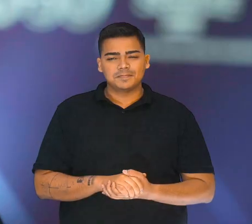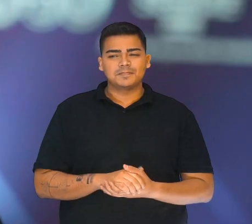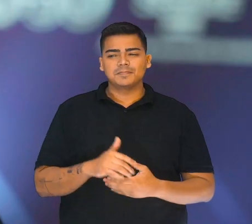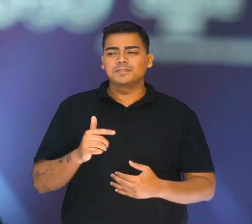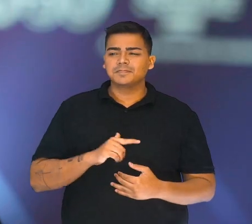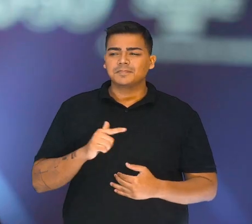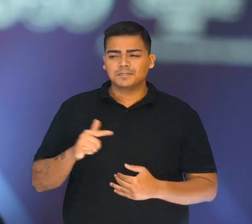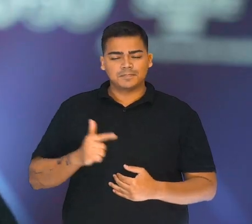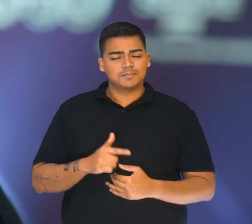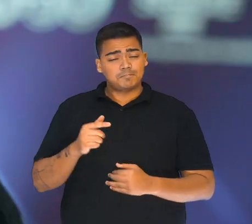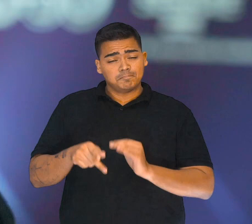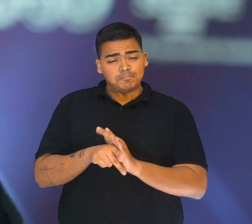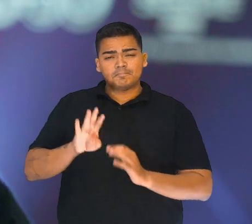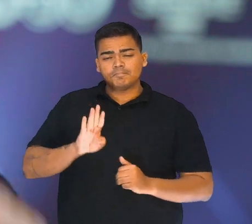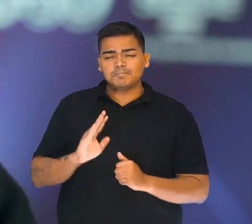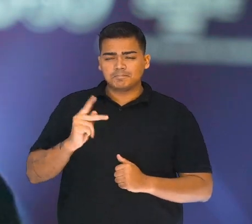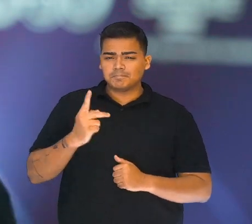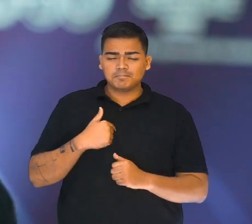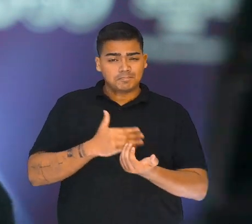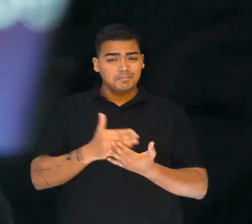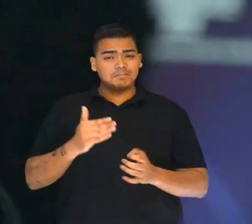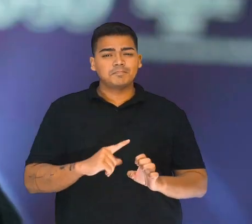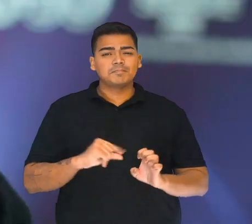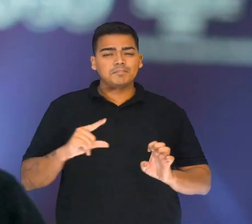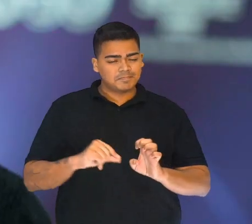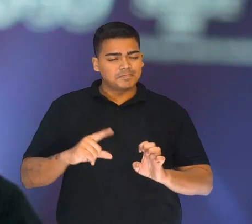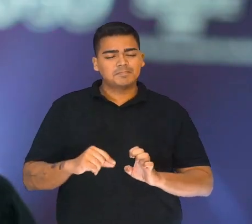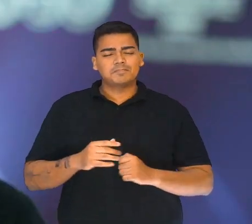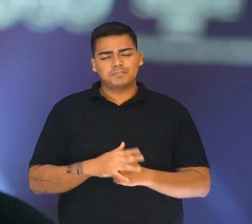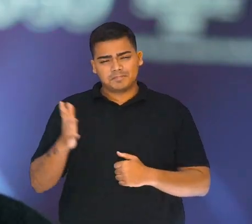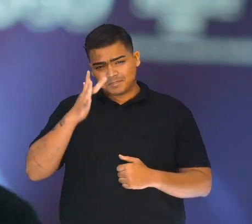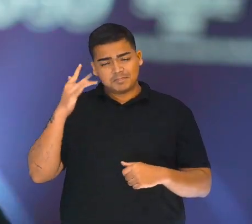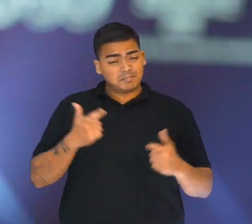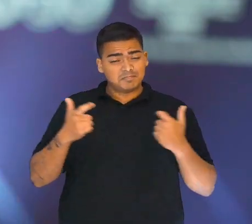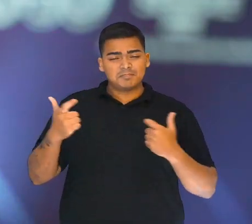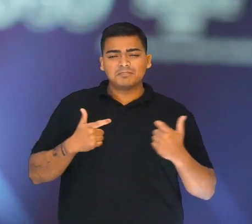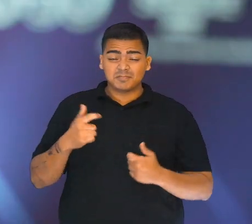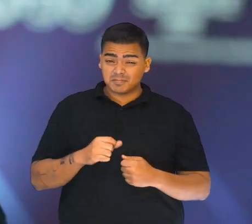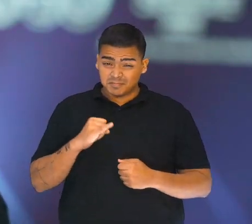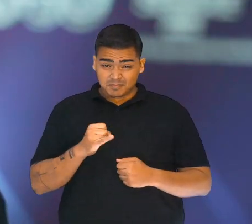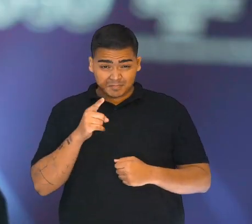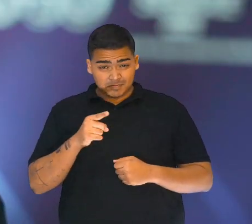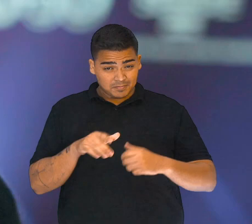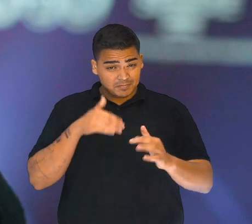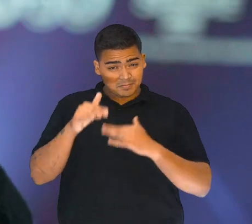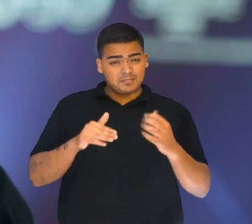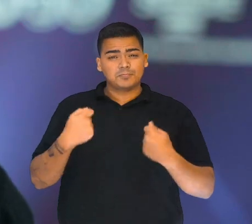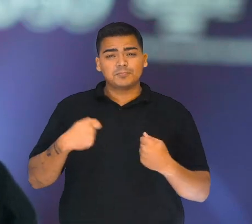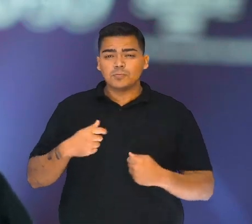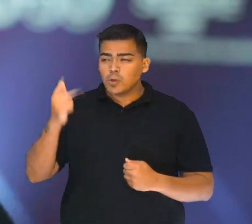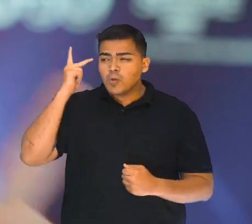Tem uma história ótima, porque eu venho de Belo Horizonte e quando eu comecei a empreender, as pessoas falavam assim, olha, se você quiser dar certo, você vai ter que ir para São